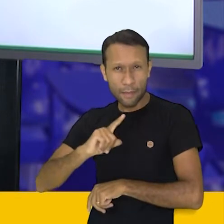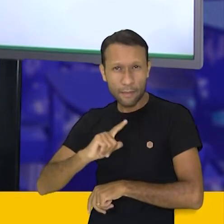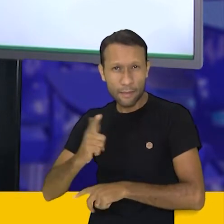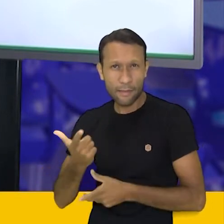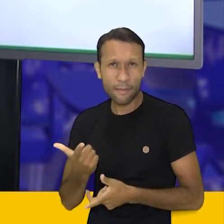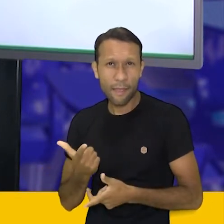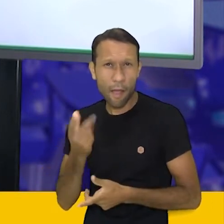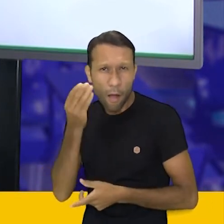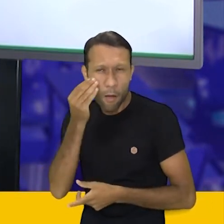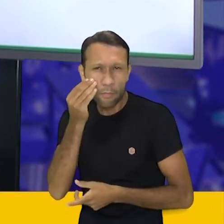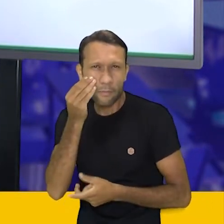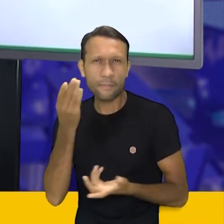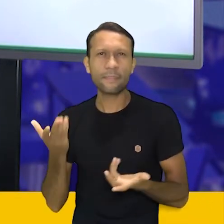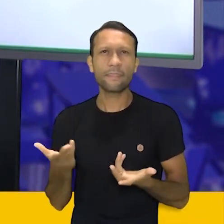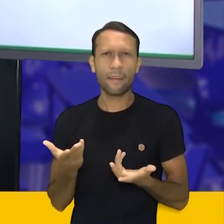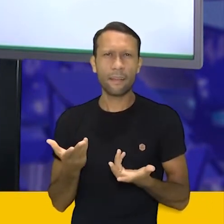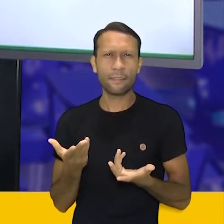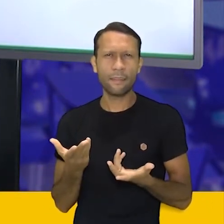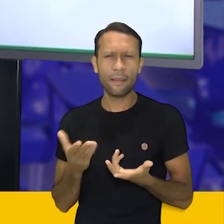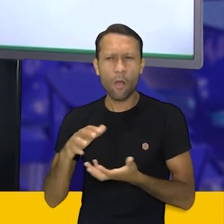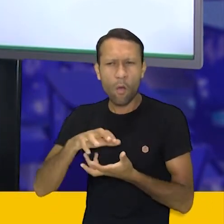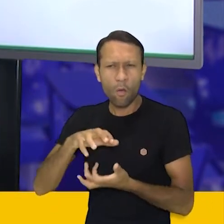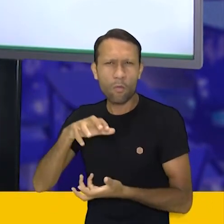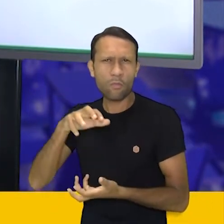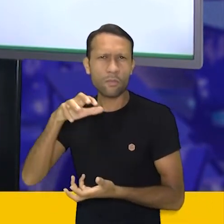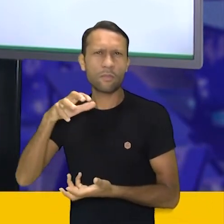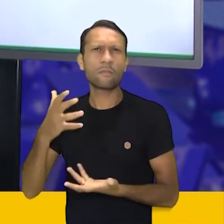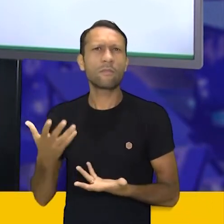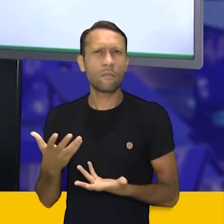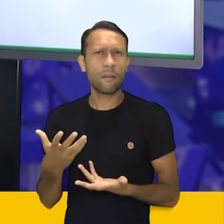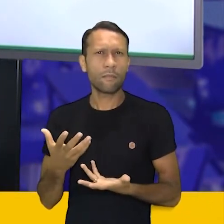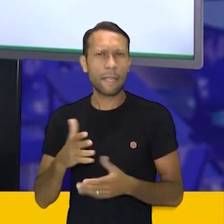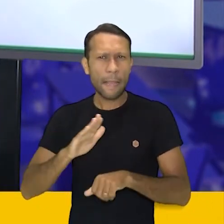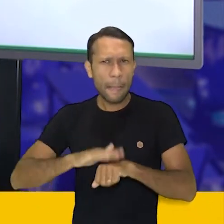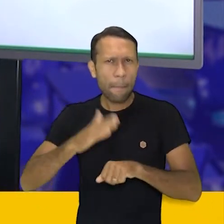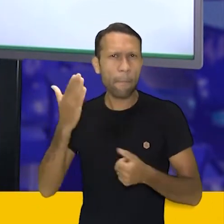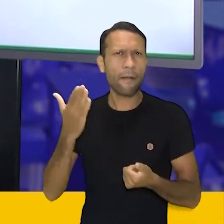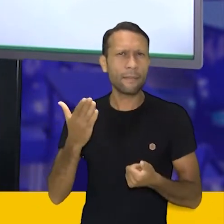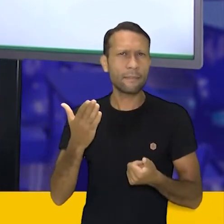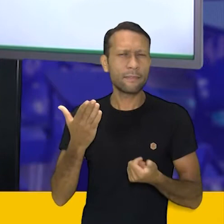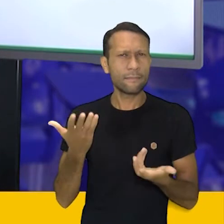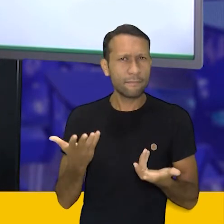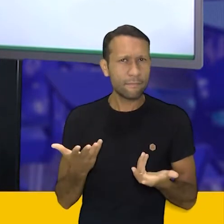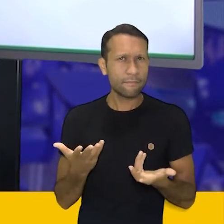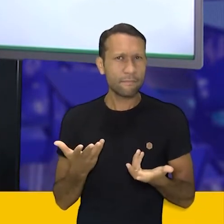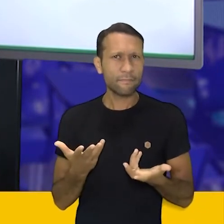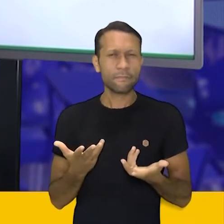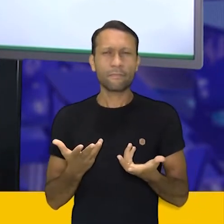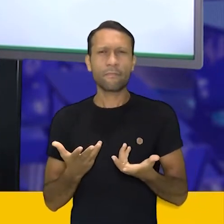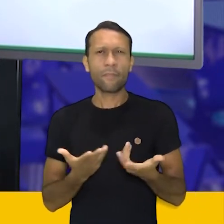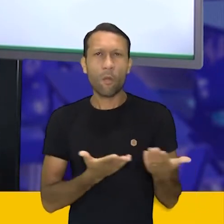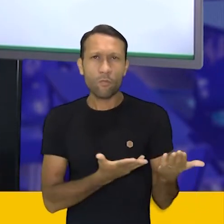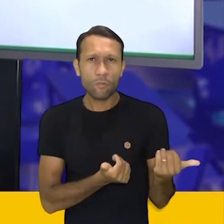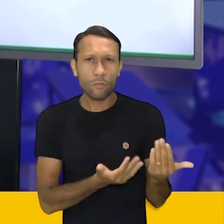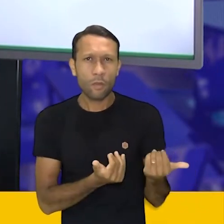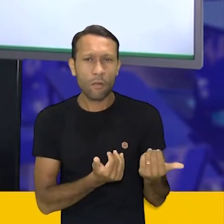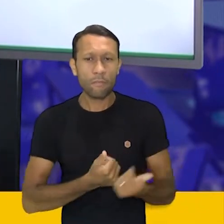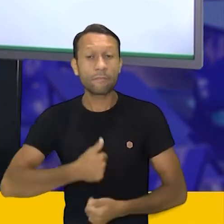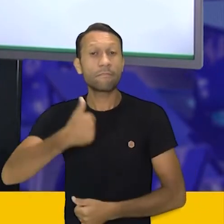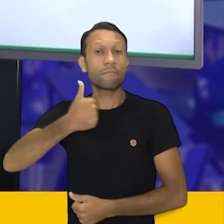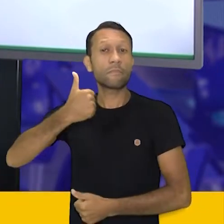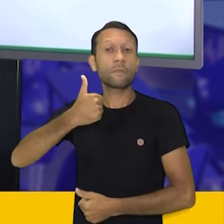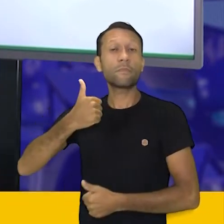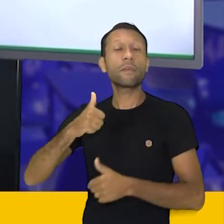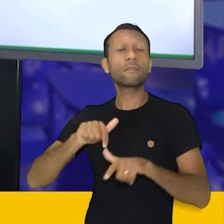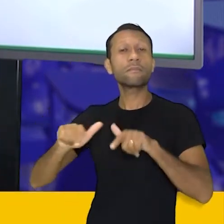para eles? Será que eles têm mais espaço do que o jovem? E o jovem, o primeiro emprego? Como é que acontece